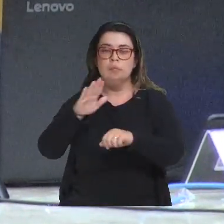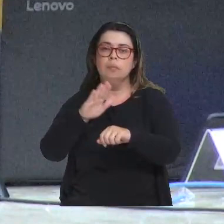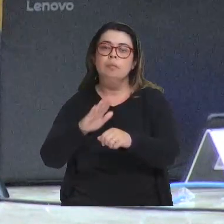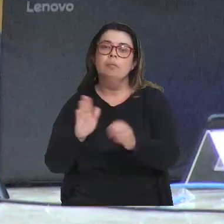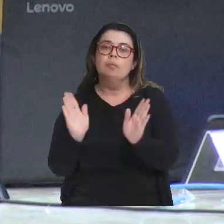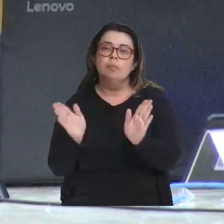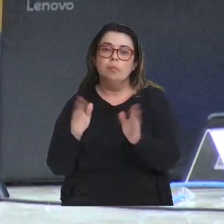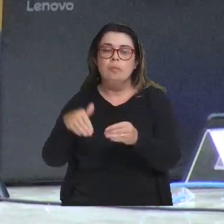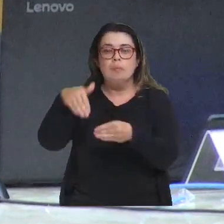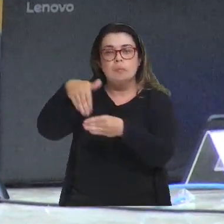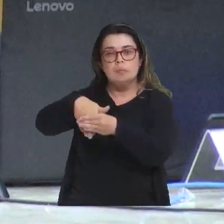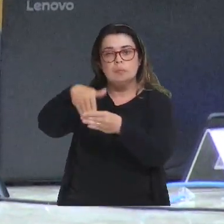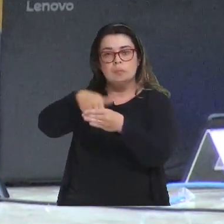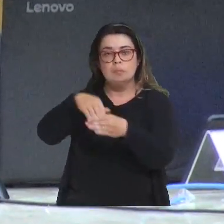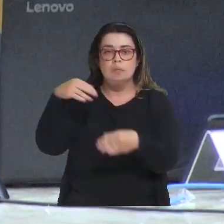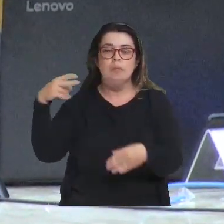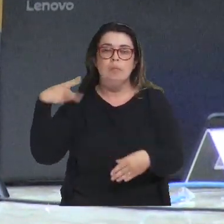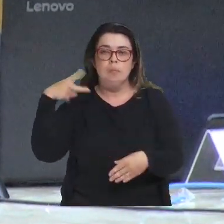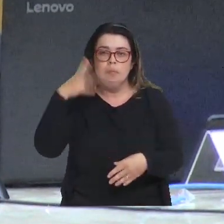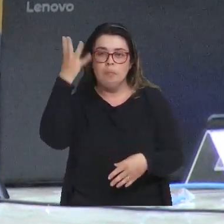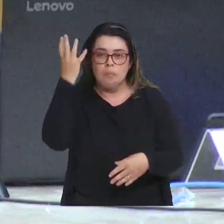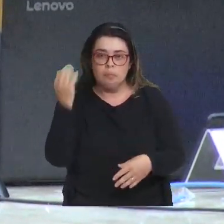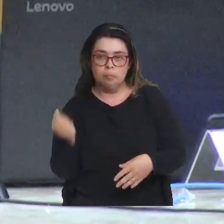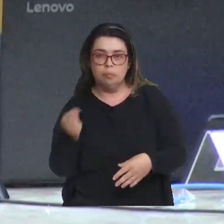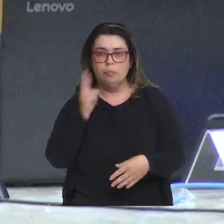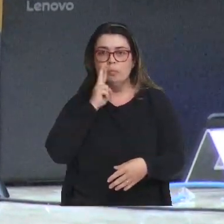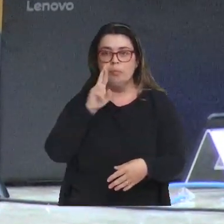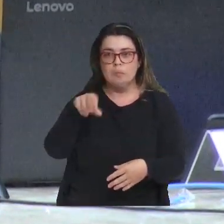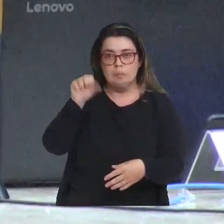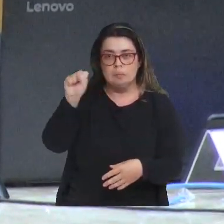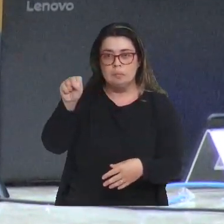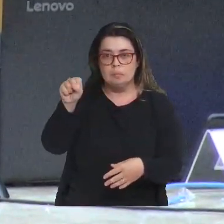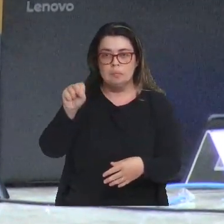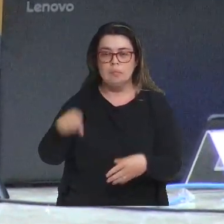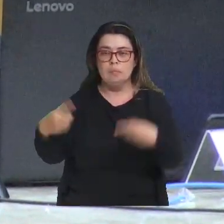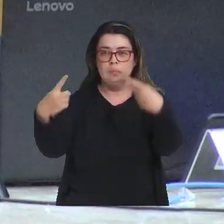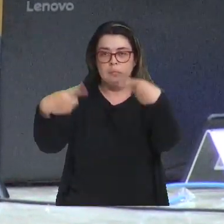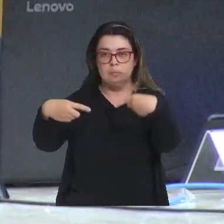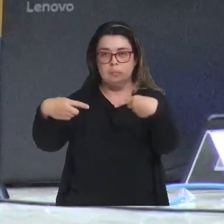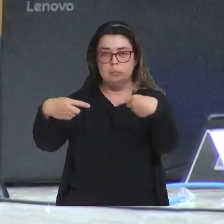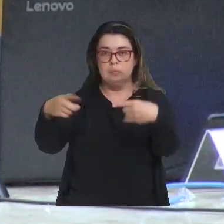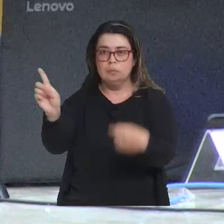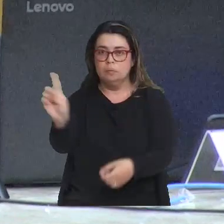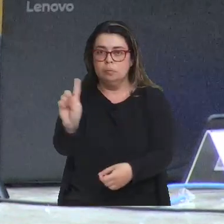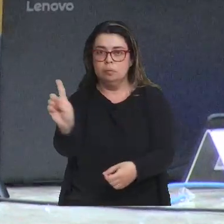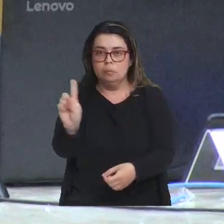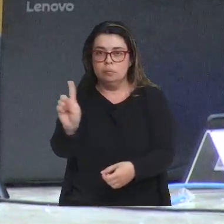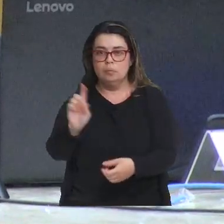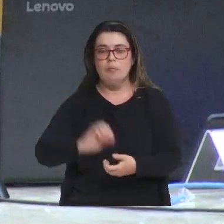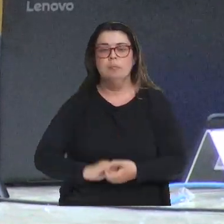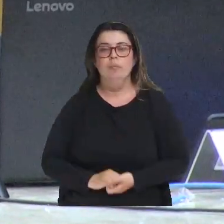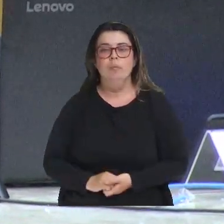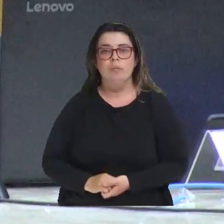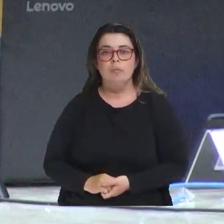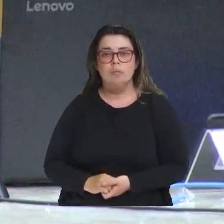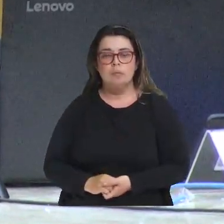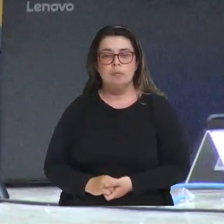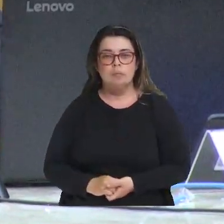de votação. Os vereadores forem favoráveis à aprovação do projeto, respondam sim. Os que forem contrários, respondam